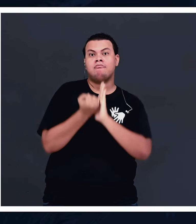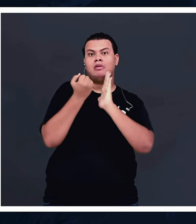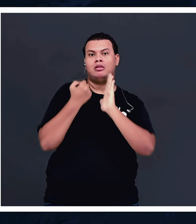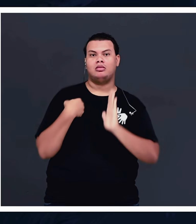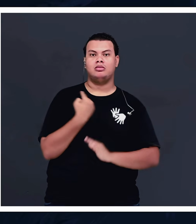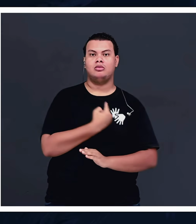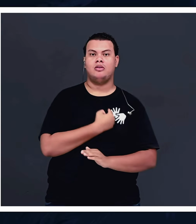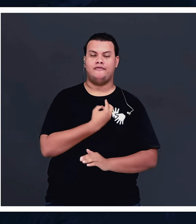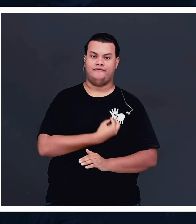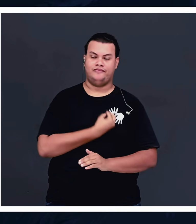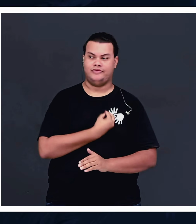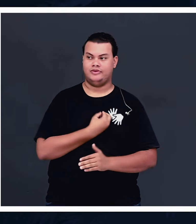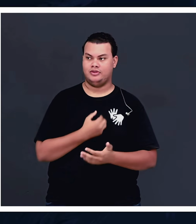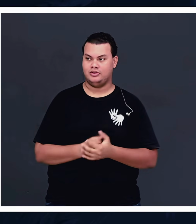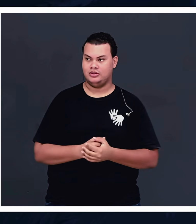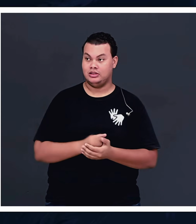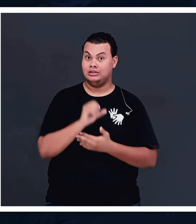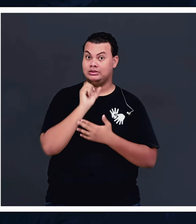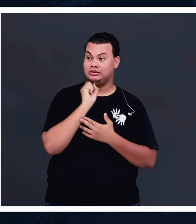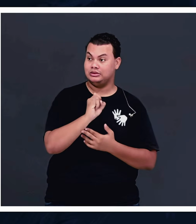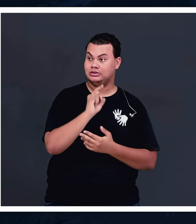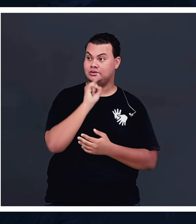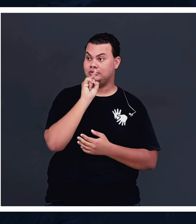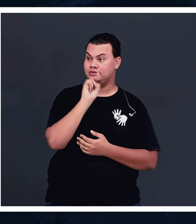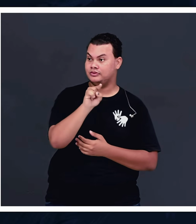vidas. Se você